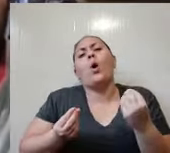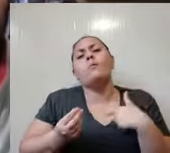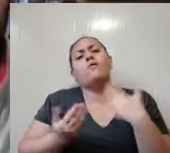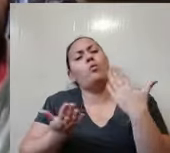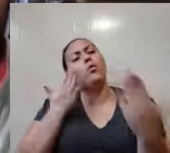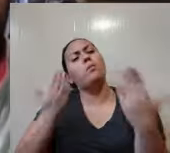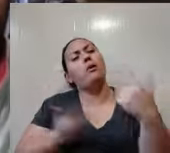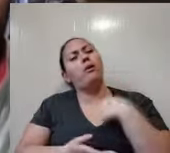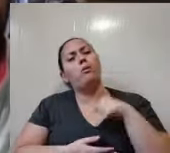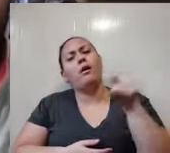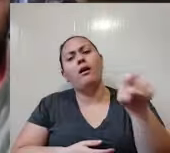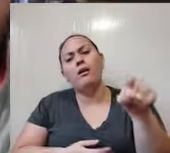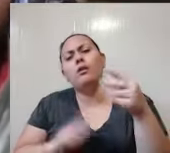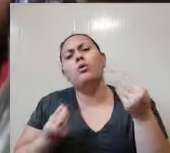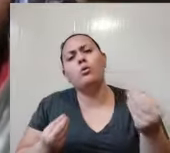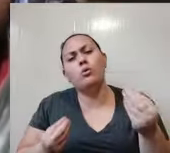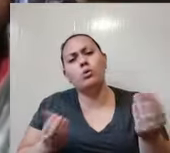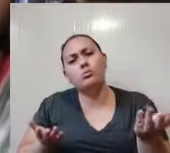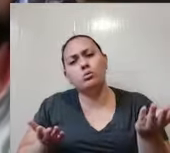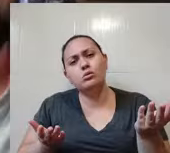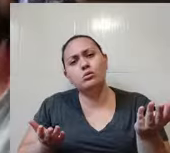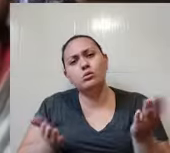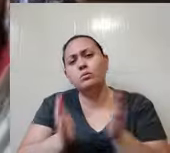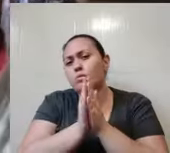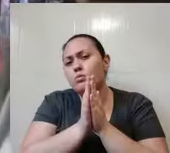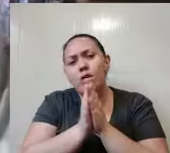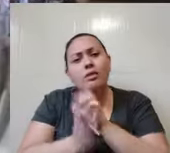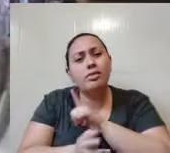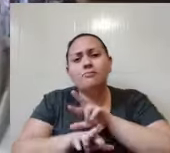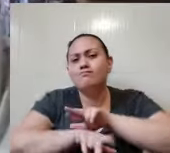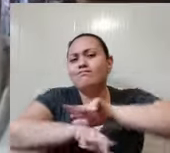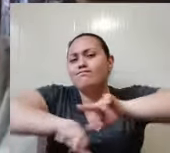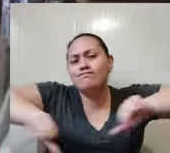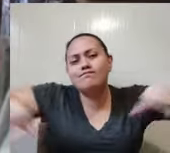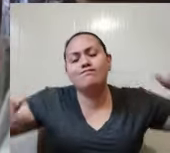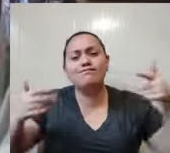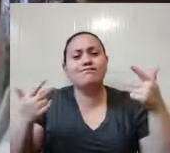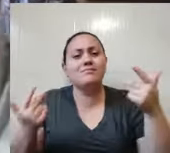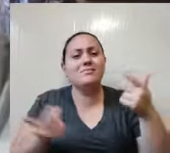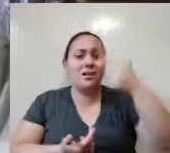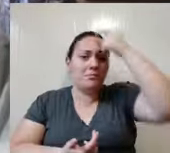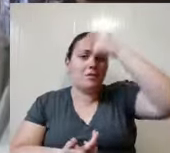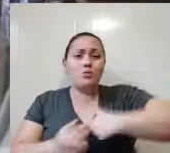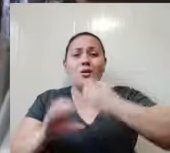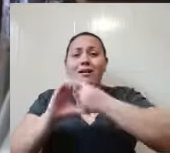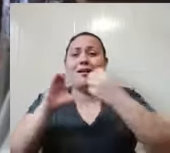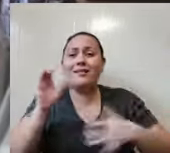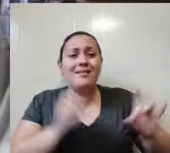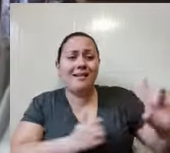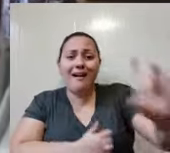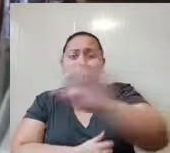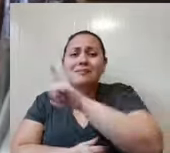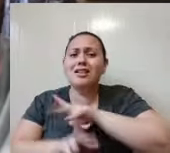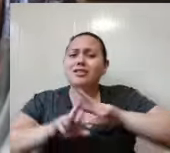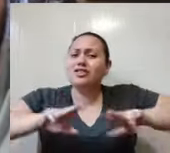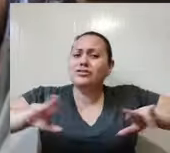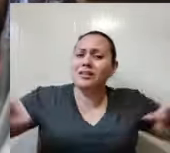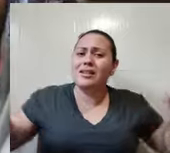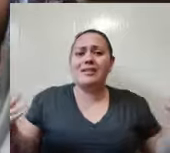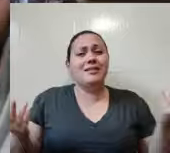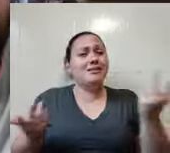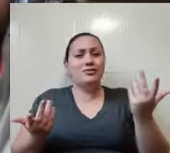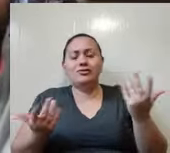contrário, assim, como se comparar? Né, gente? Pelo amor de Deus, a quantidade de diferenças que um